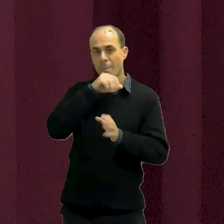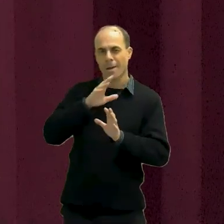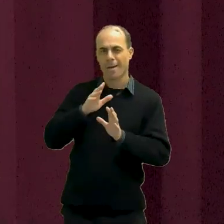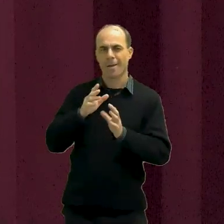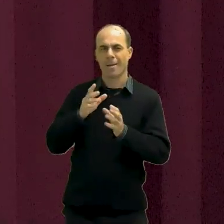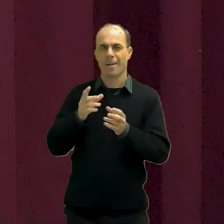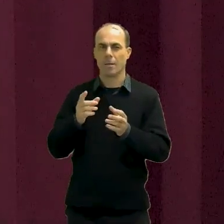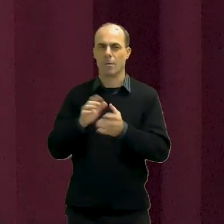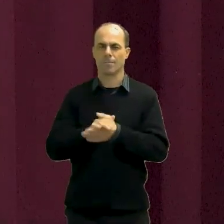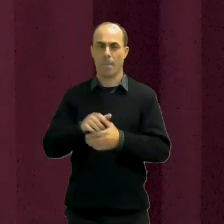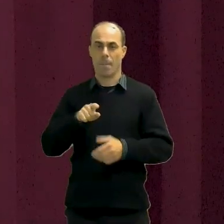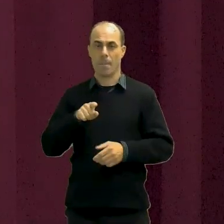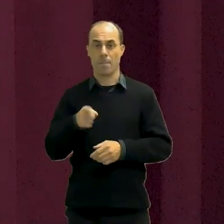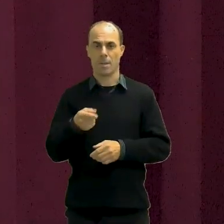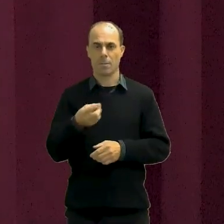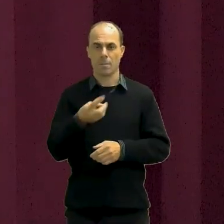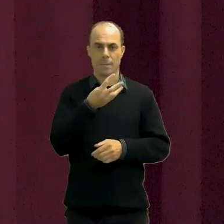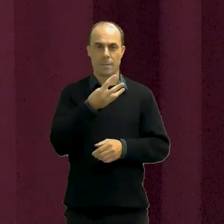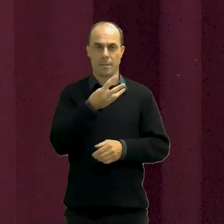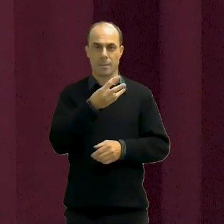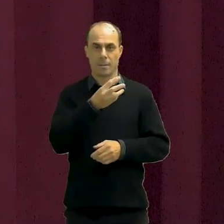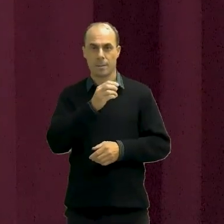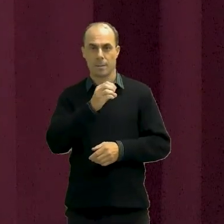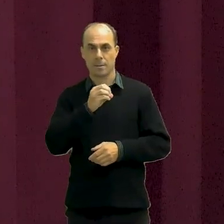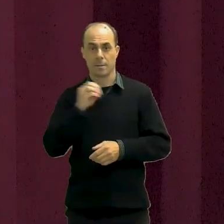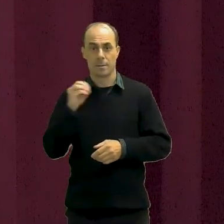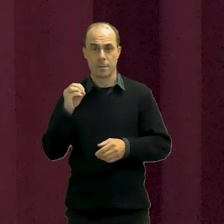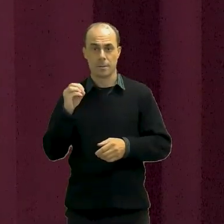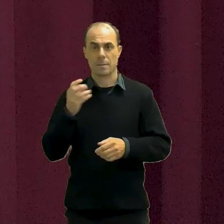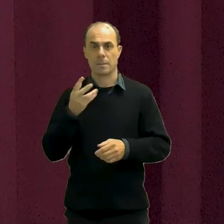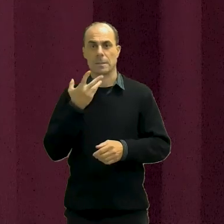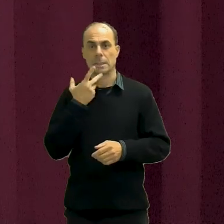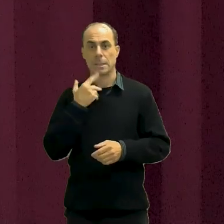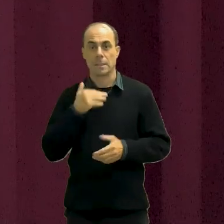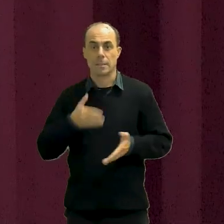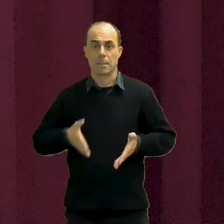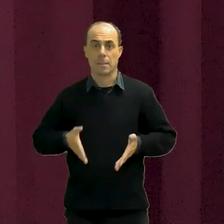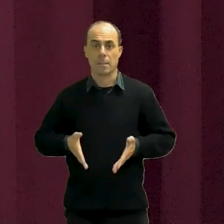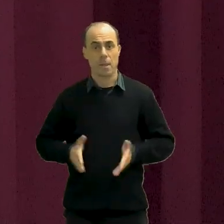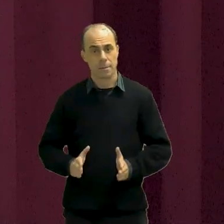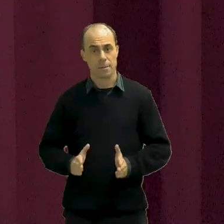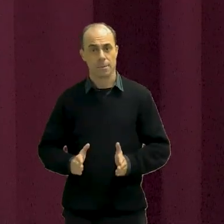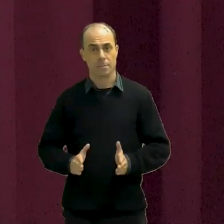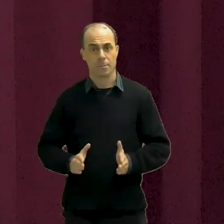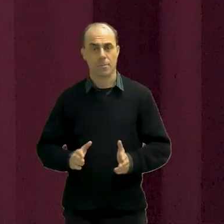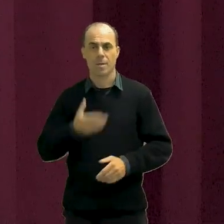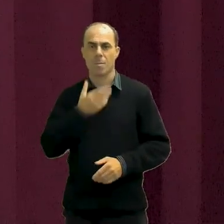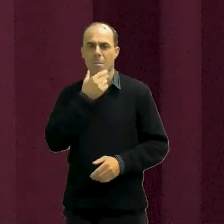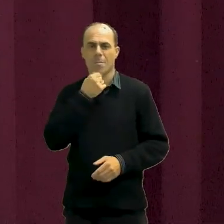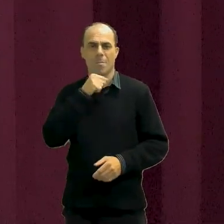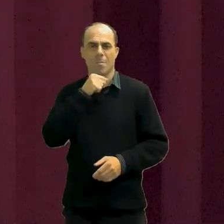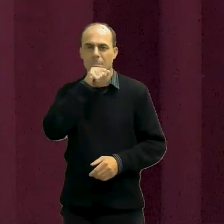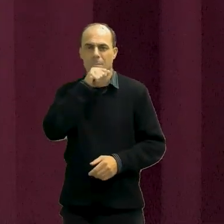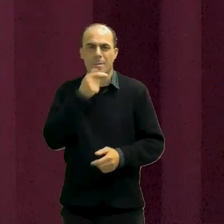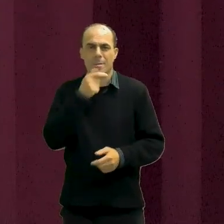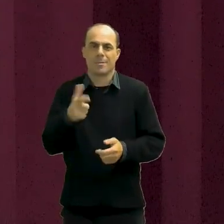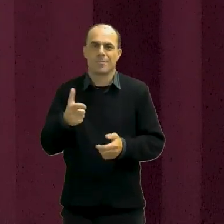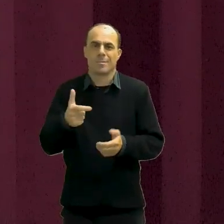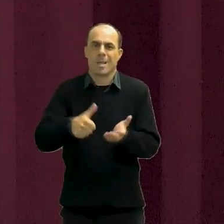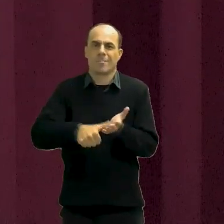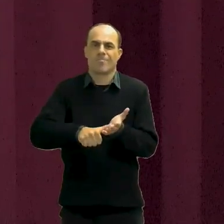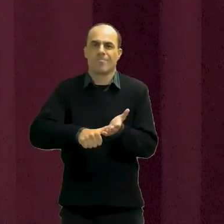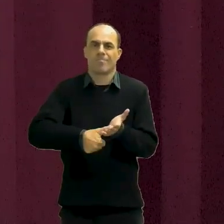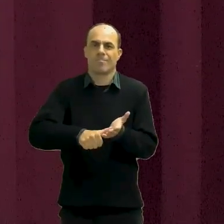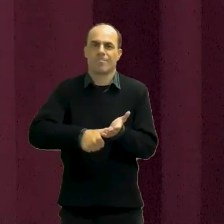1300 eh crianças aqui que são que não possuem pai no registro e só em